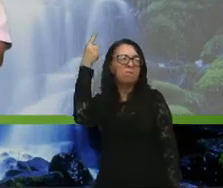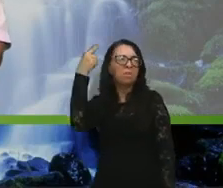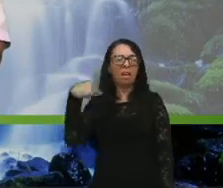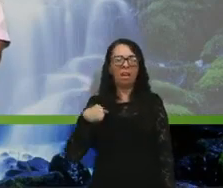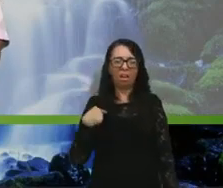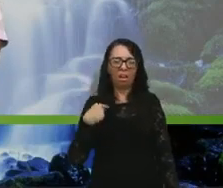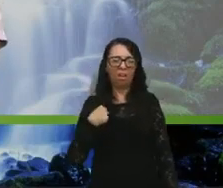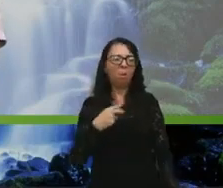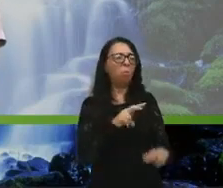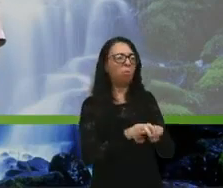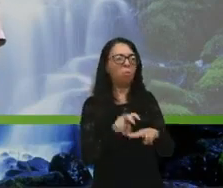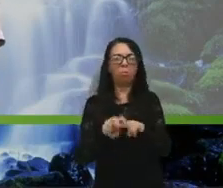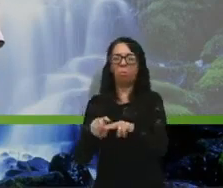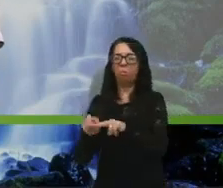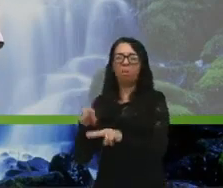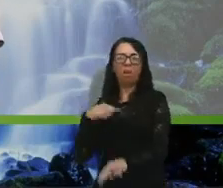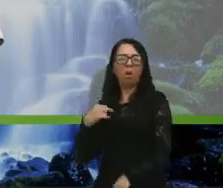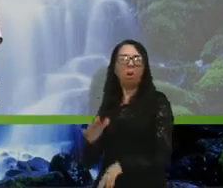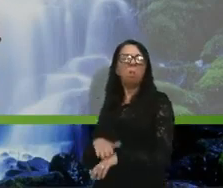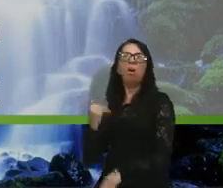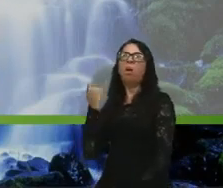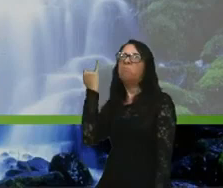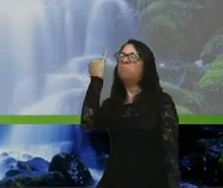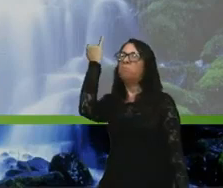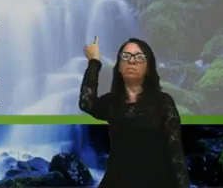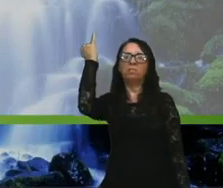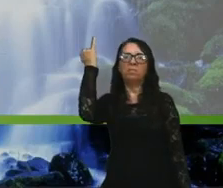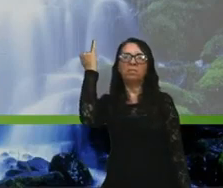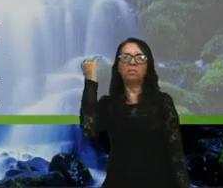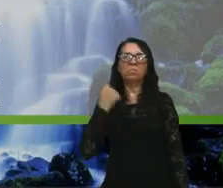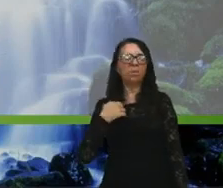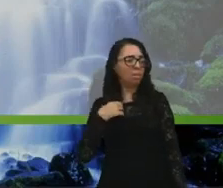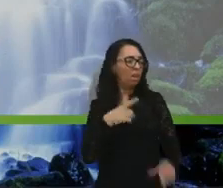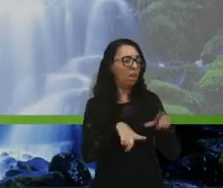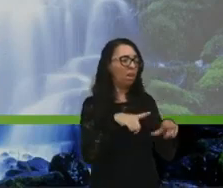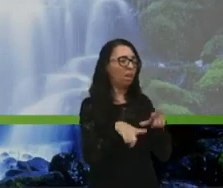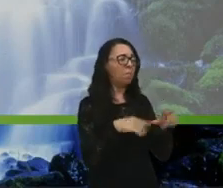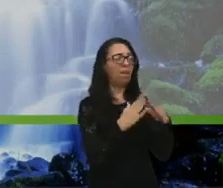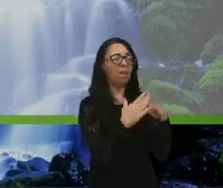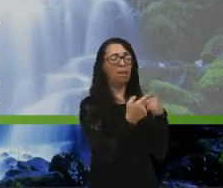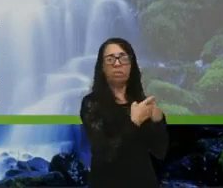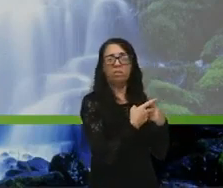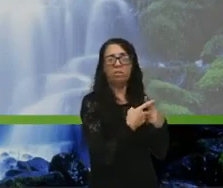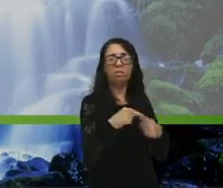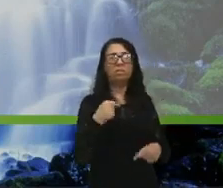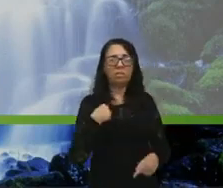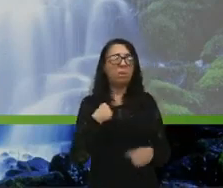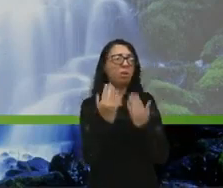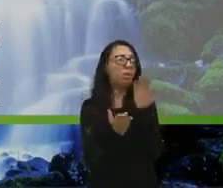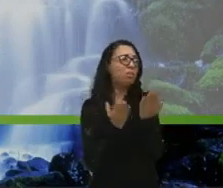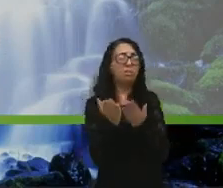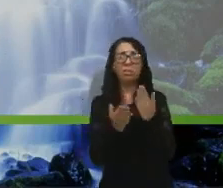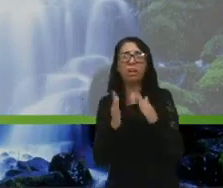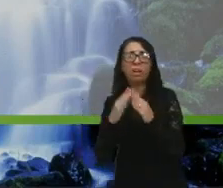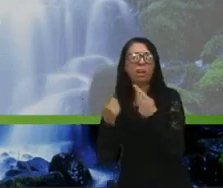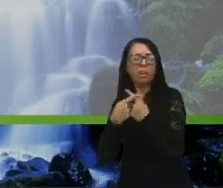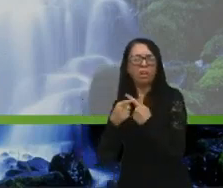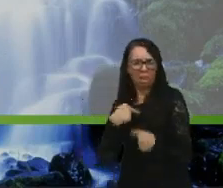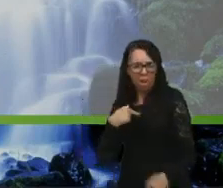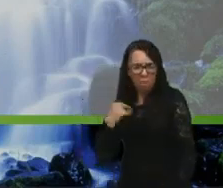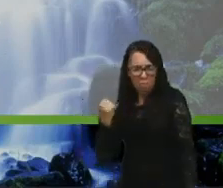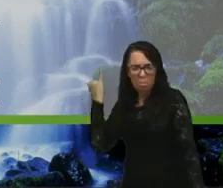Santo, agindo em cada coração, levando-nos a uma transformação diária de